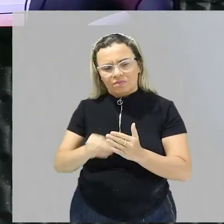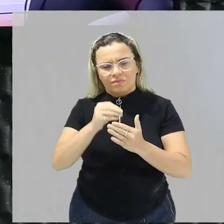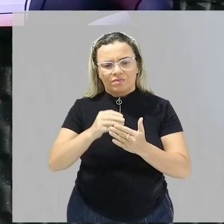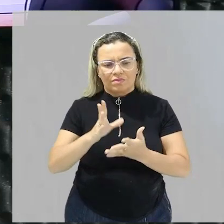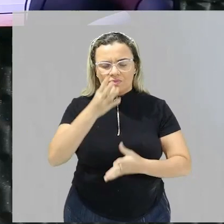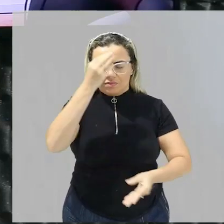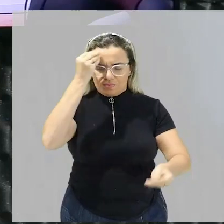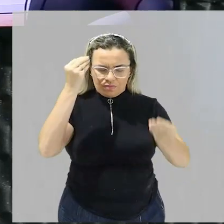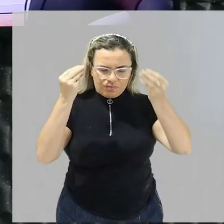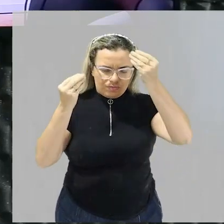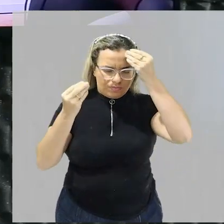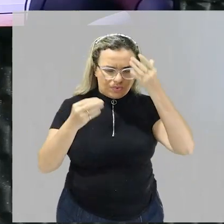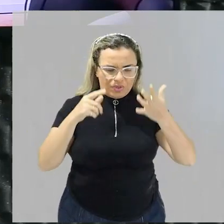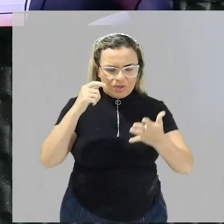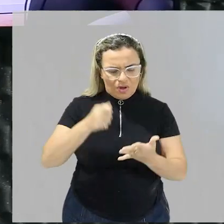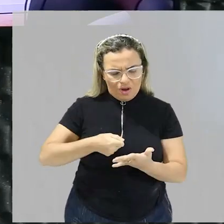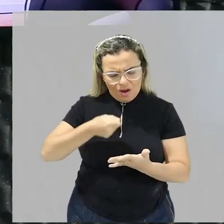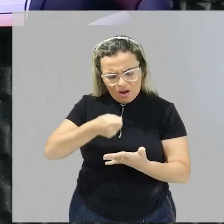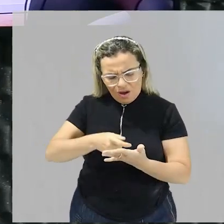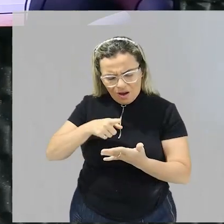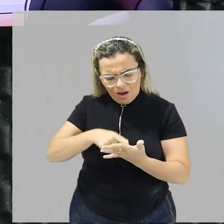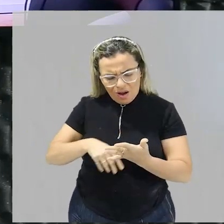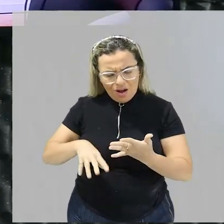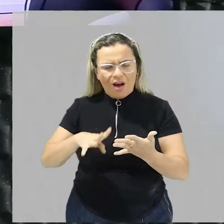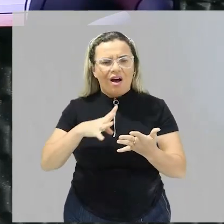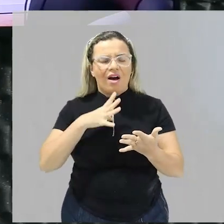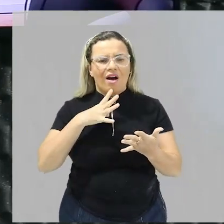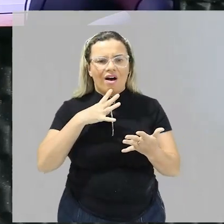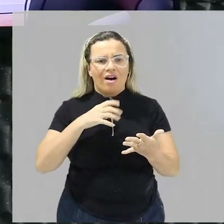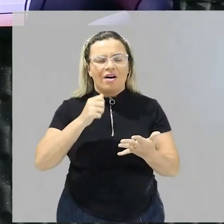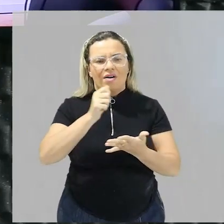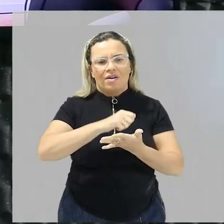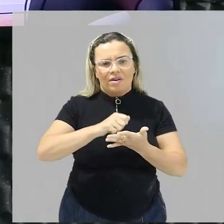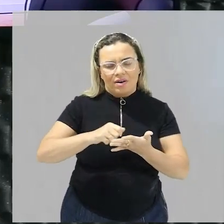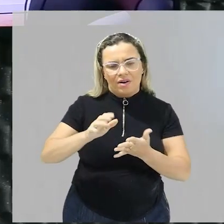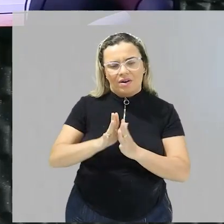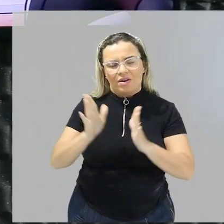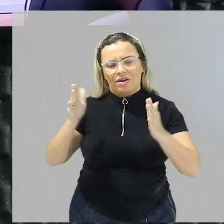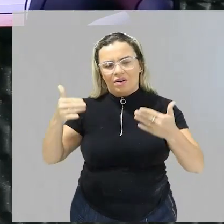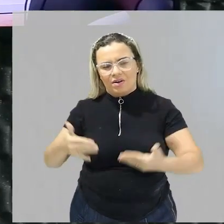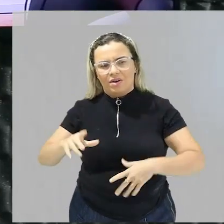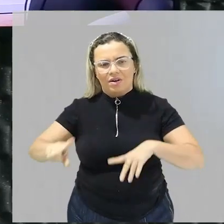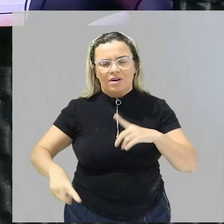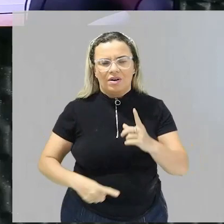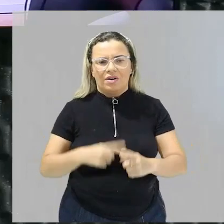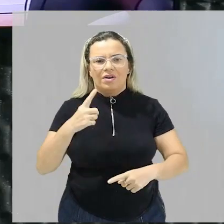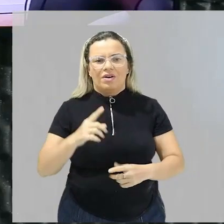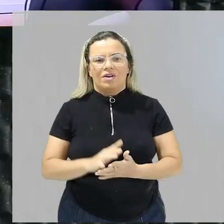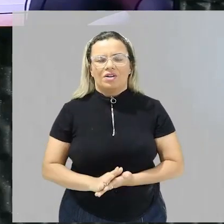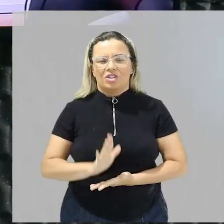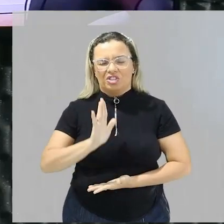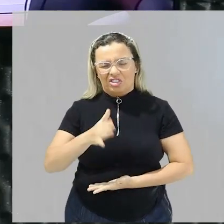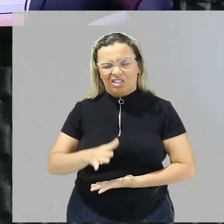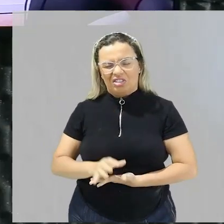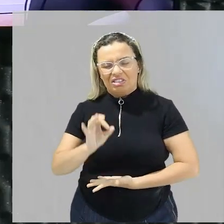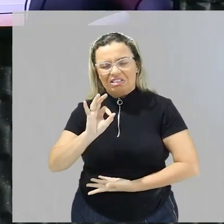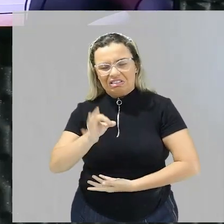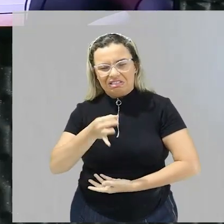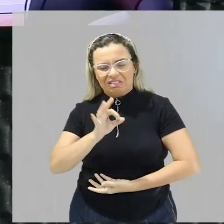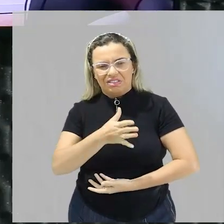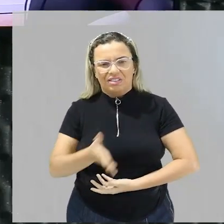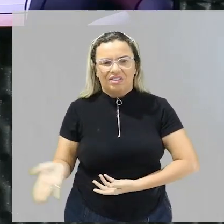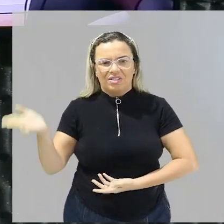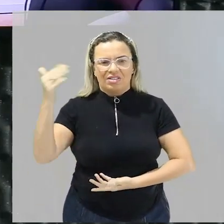aí, consolidar o teu conhecimento e, claro, o foco é a tua aprovação e já deu certo, tá bom? Então,